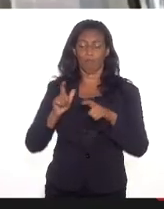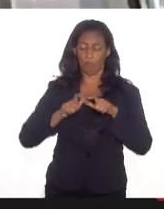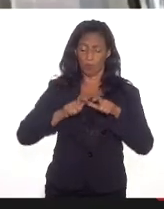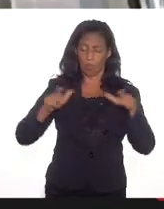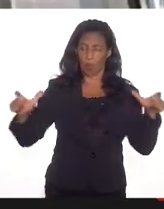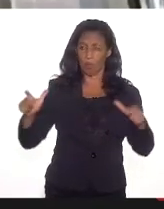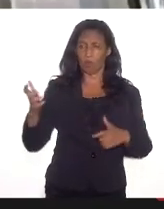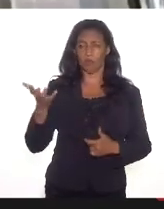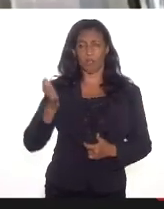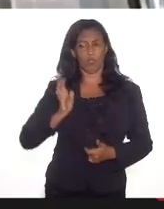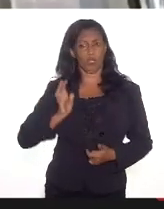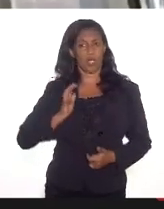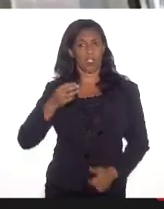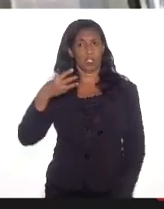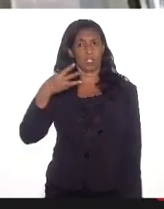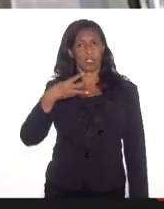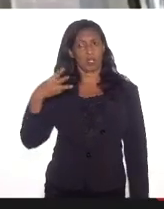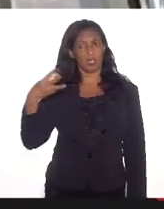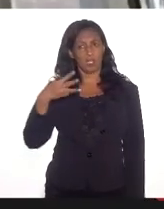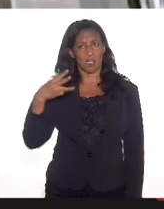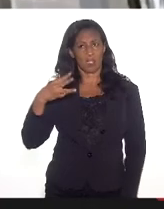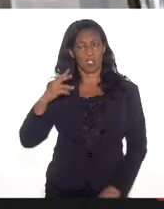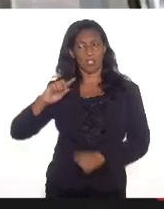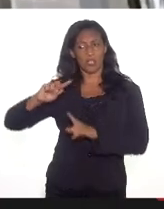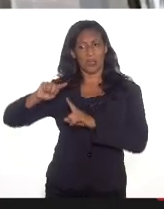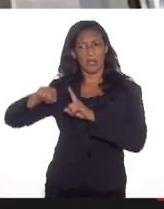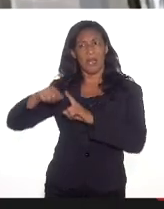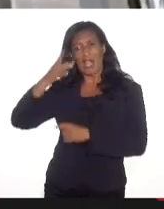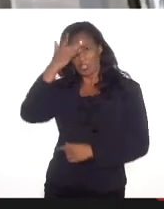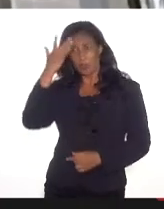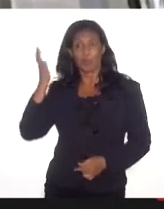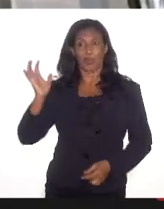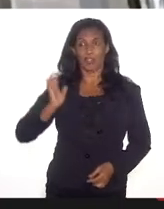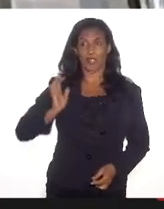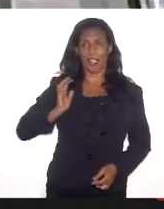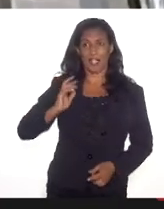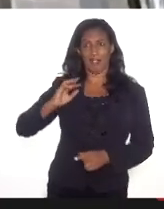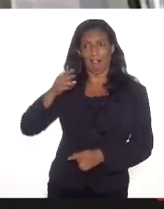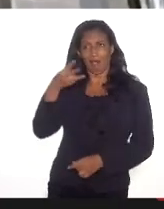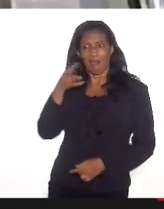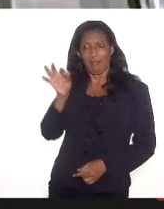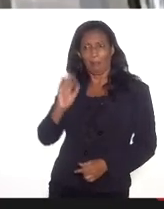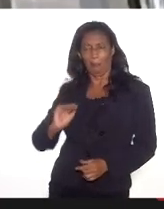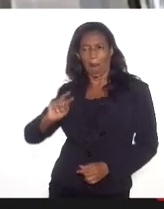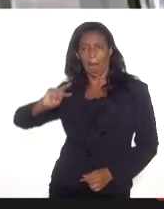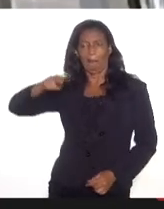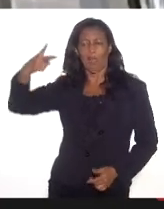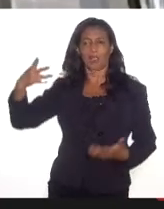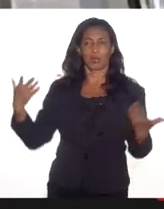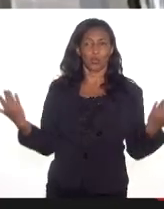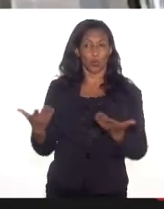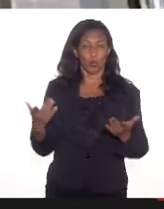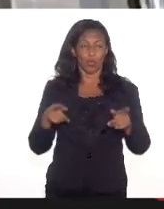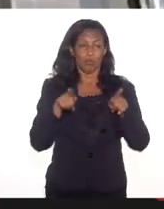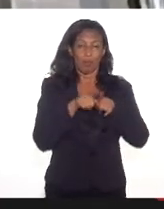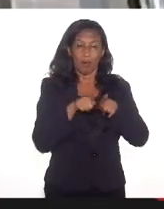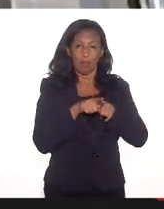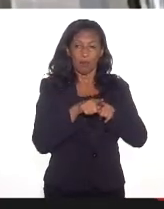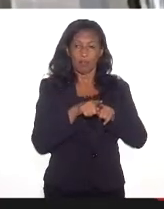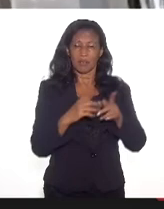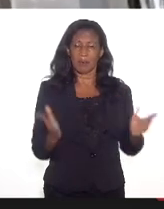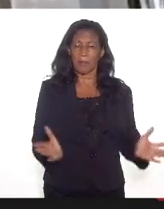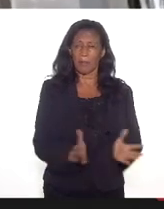das riquezas em 33 vezes os mais ricos desse estado e em compensação empobreceu igual